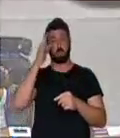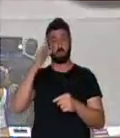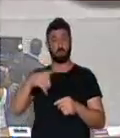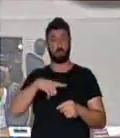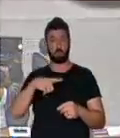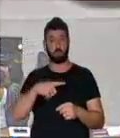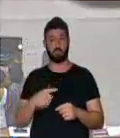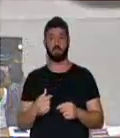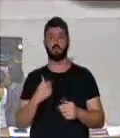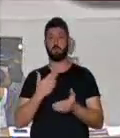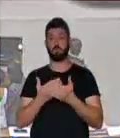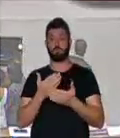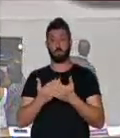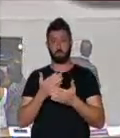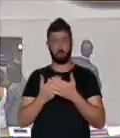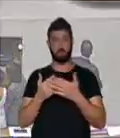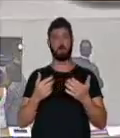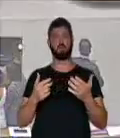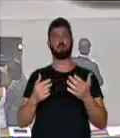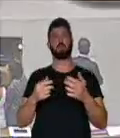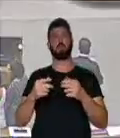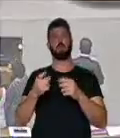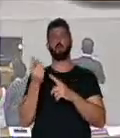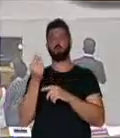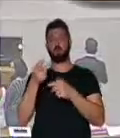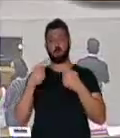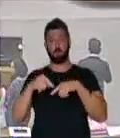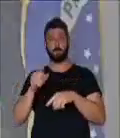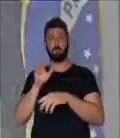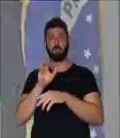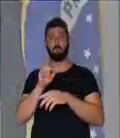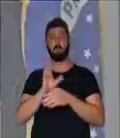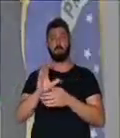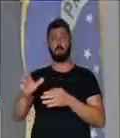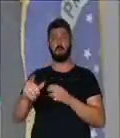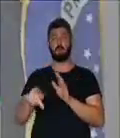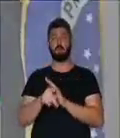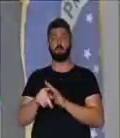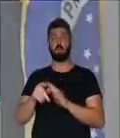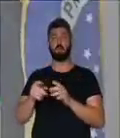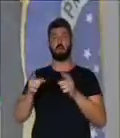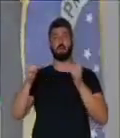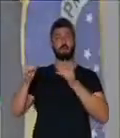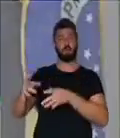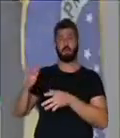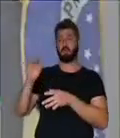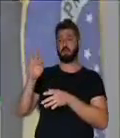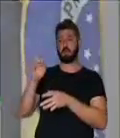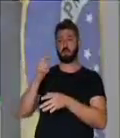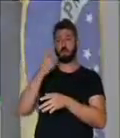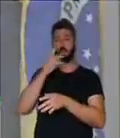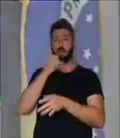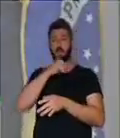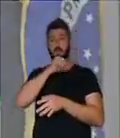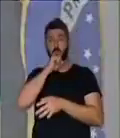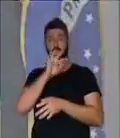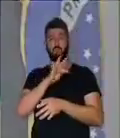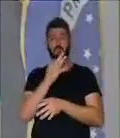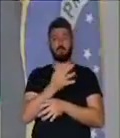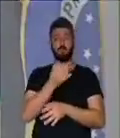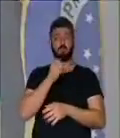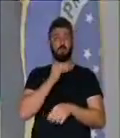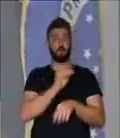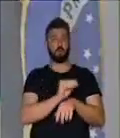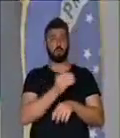disso, estudei com crédito educativo, é preciso abrir mão sim do Fundo de Garantia para que pais e mães e famílias